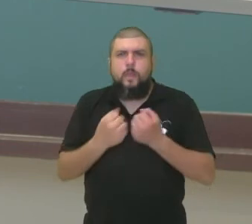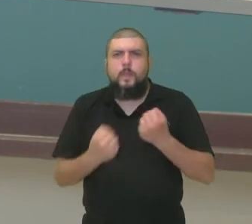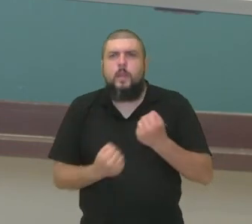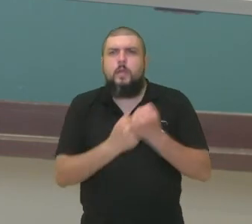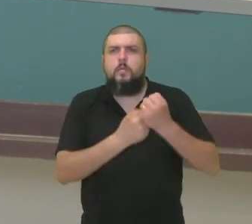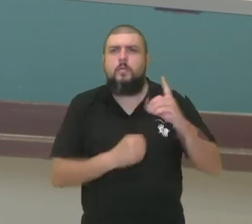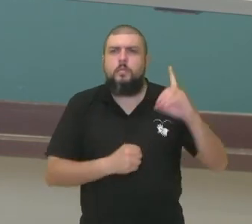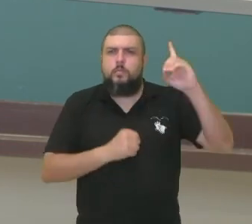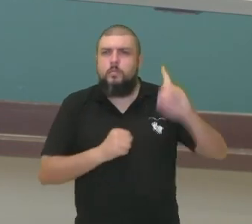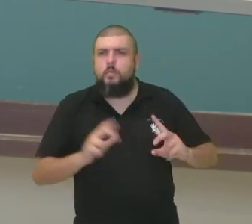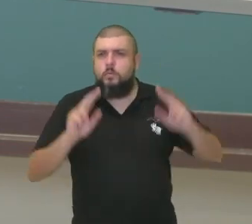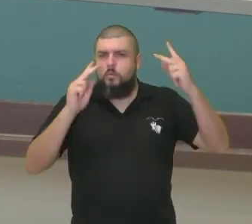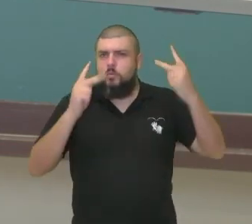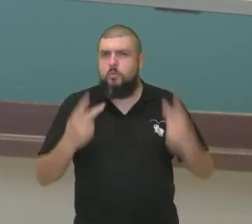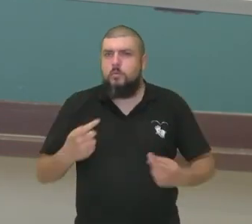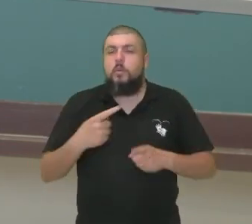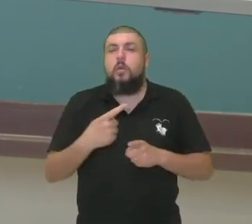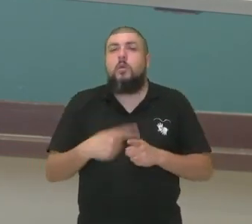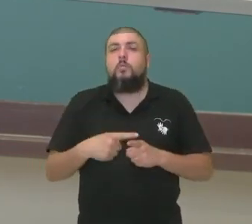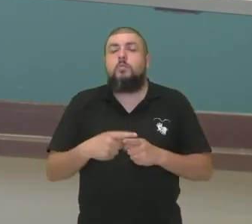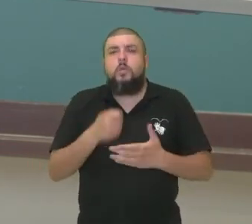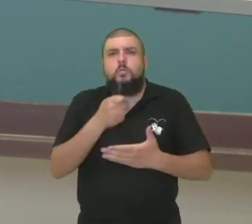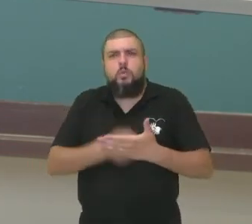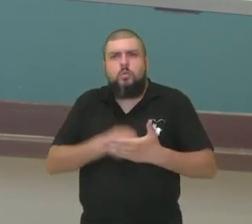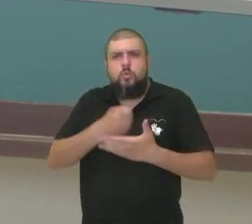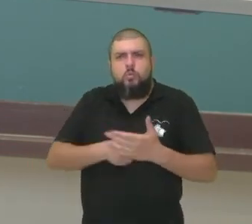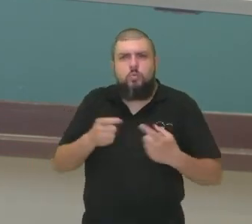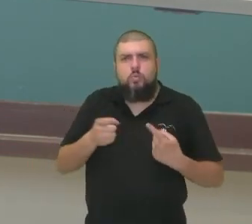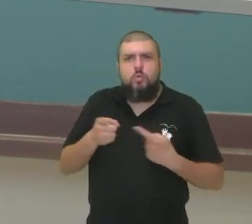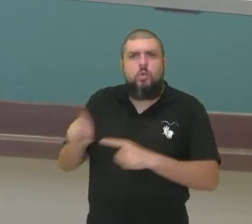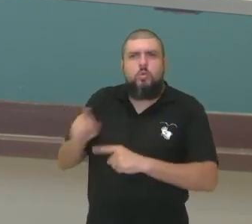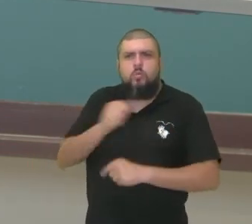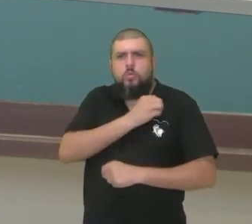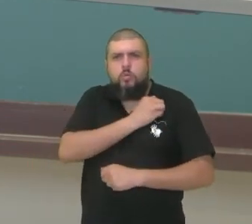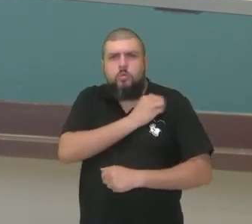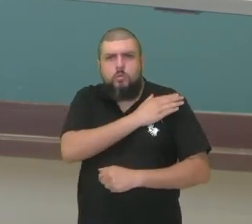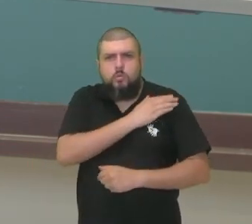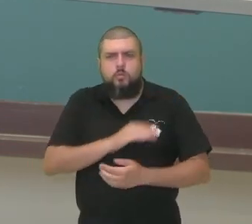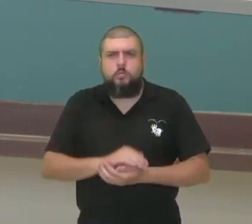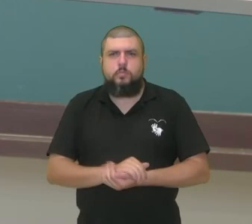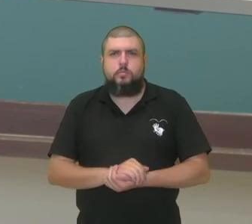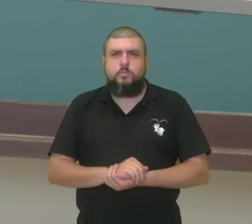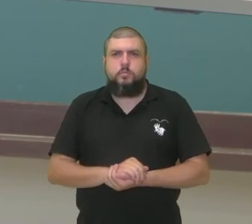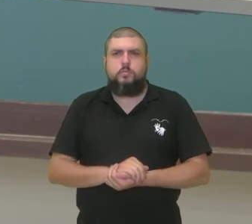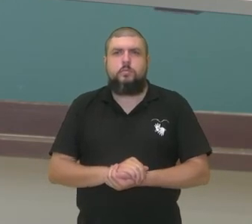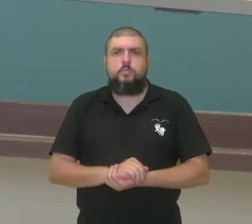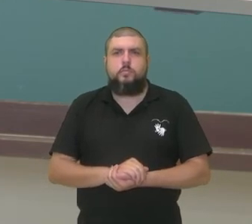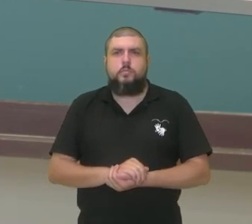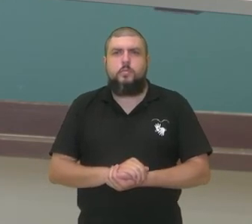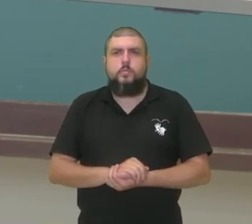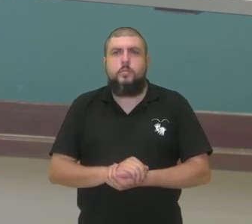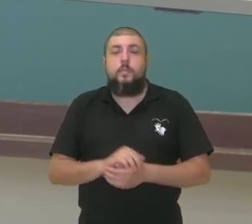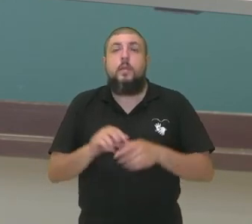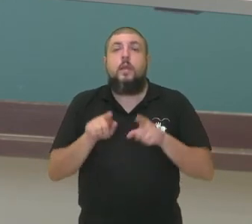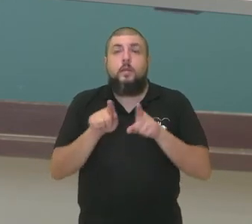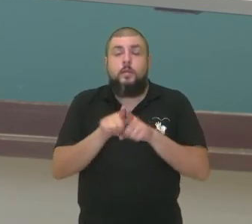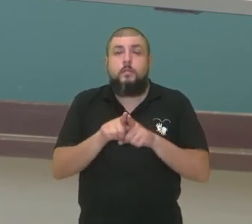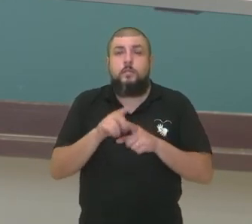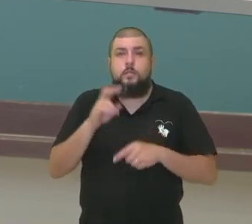direitos humanos porque ela luta contra o racismo e a intolerância religiosa. Também uma